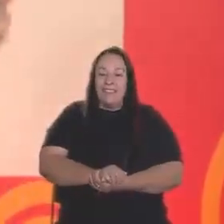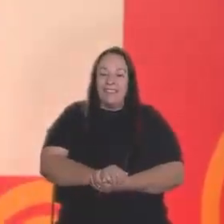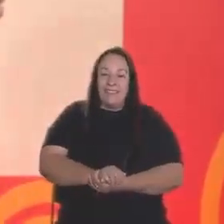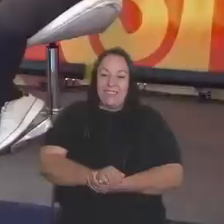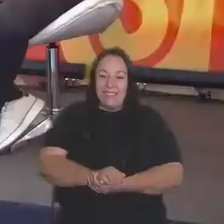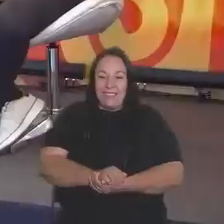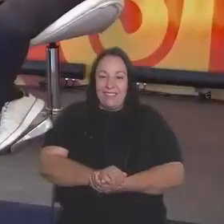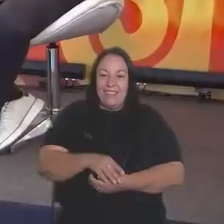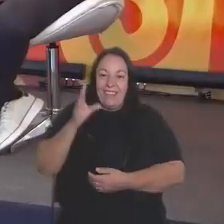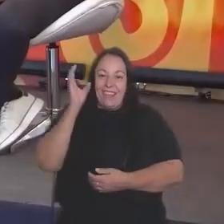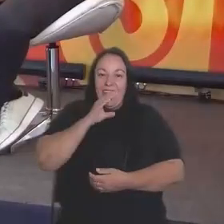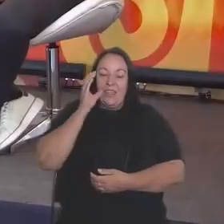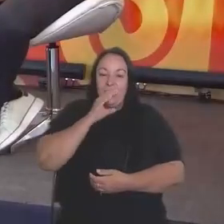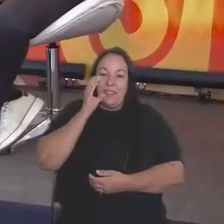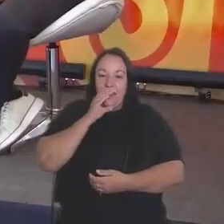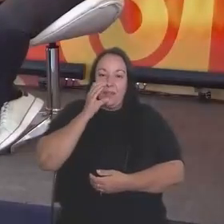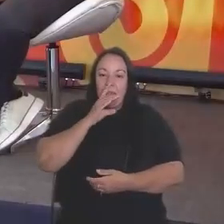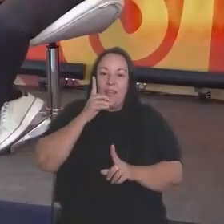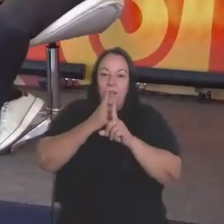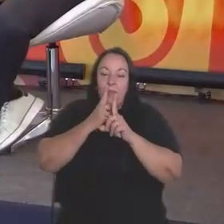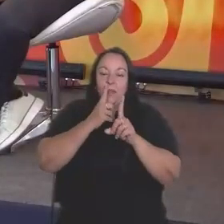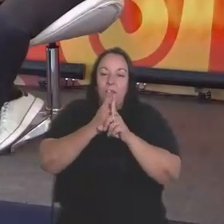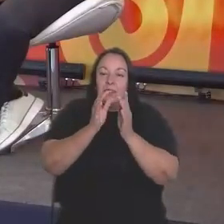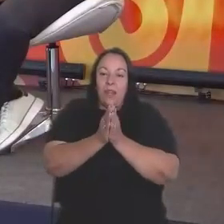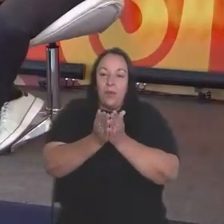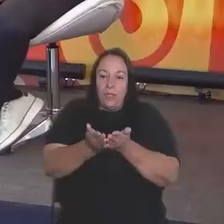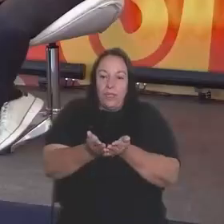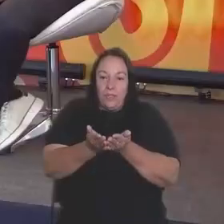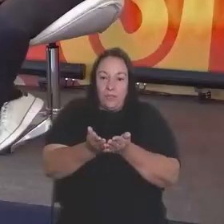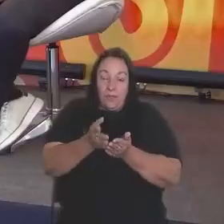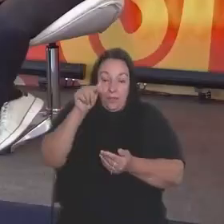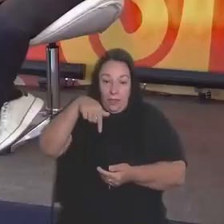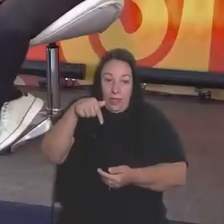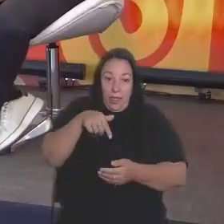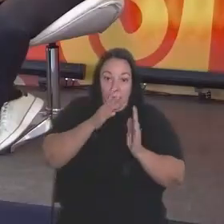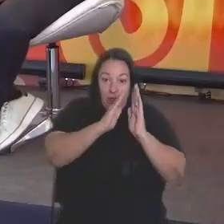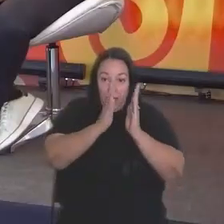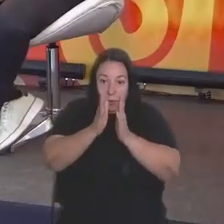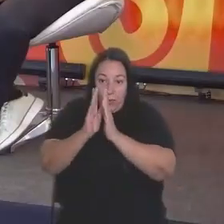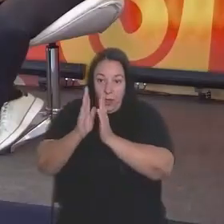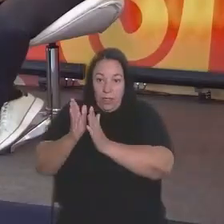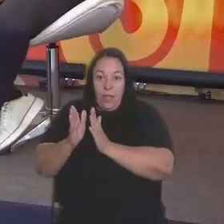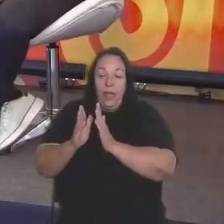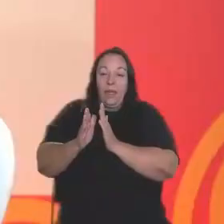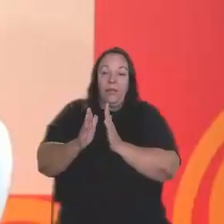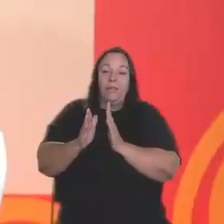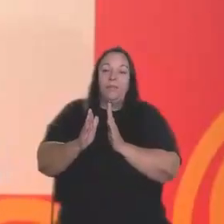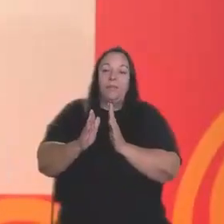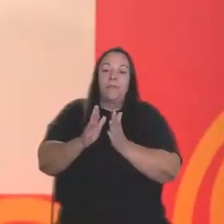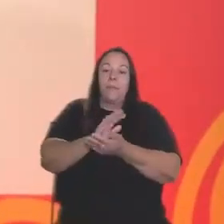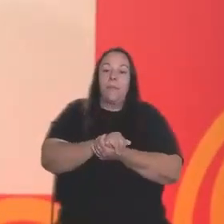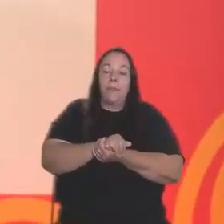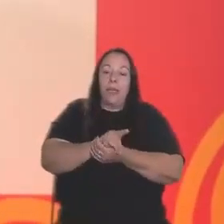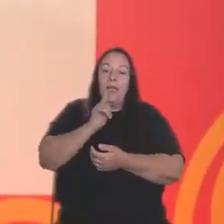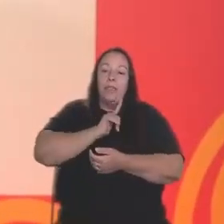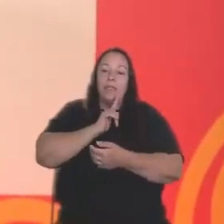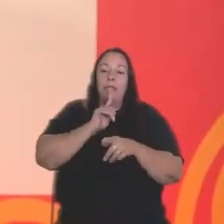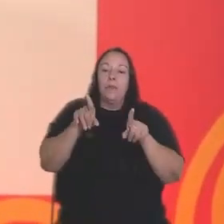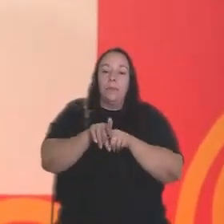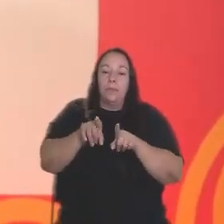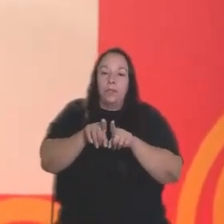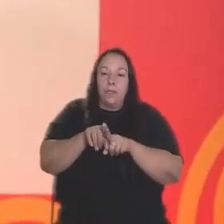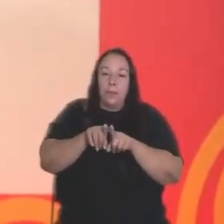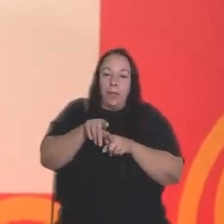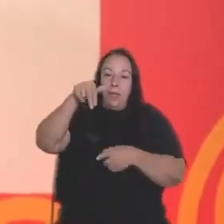isso. Rapidamente, como encontrar o livro? Temos aqui na biblioteca, na livraria, e temos também